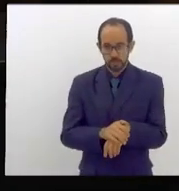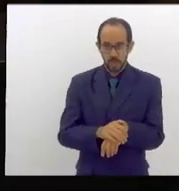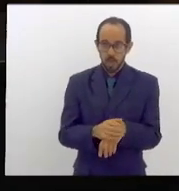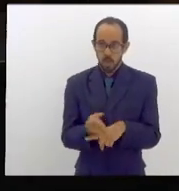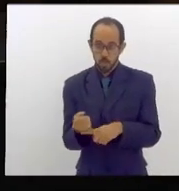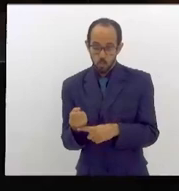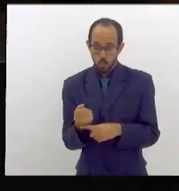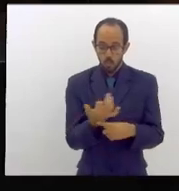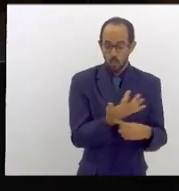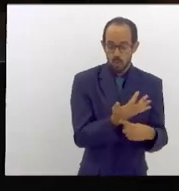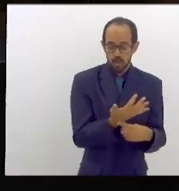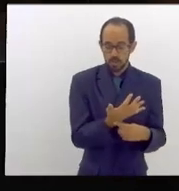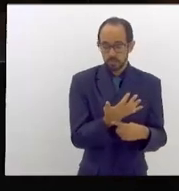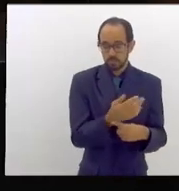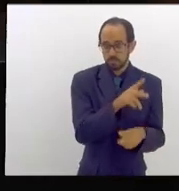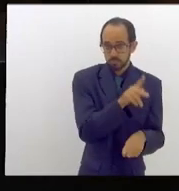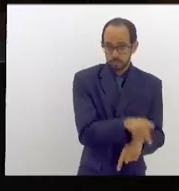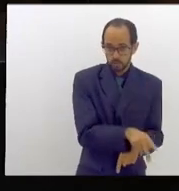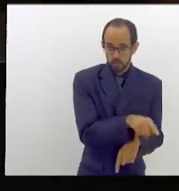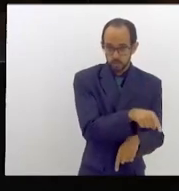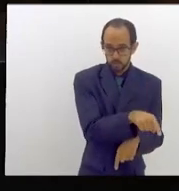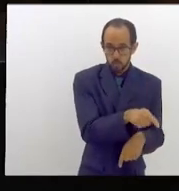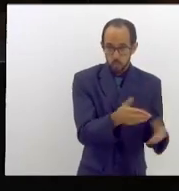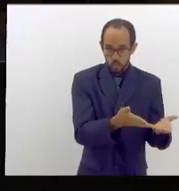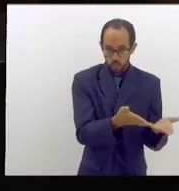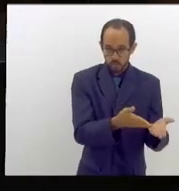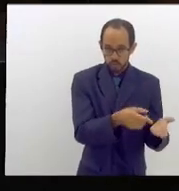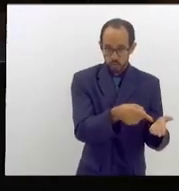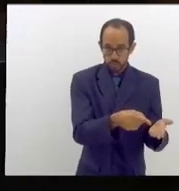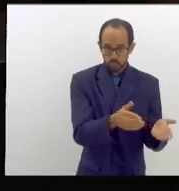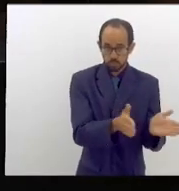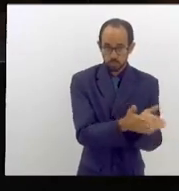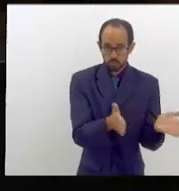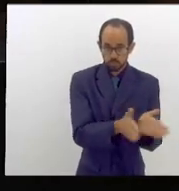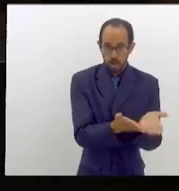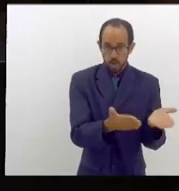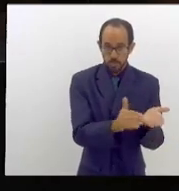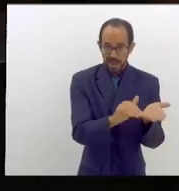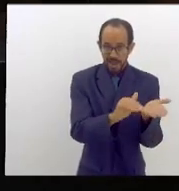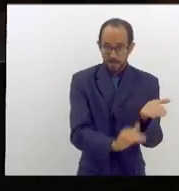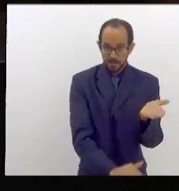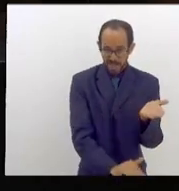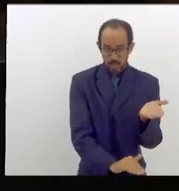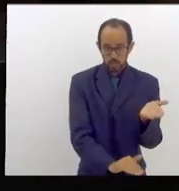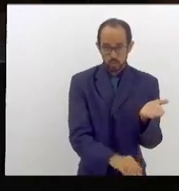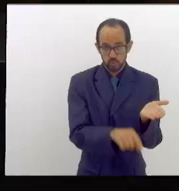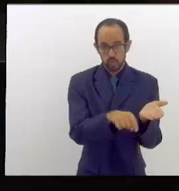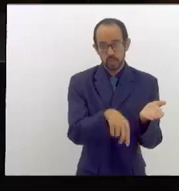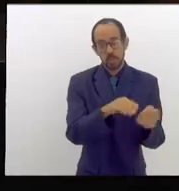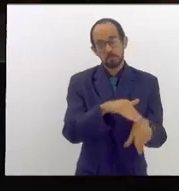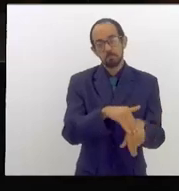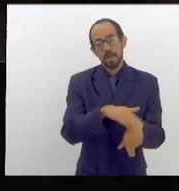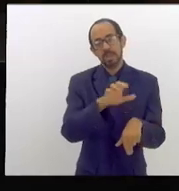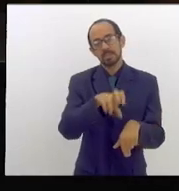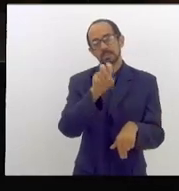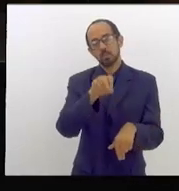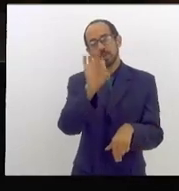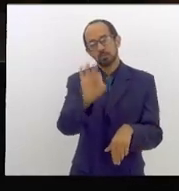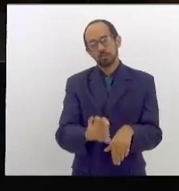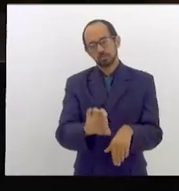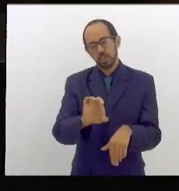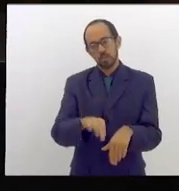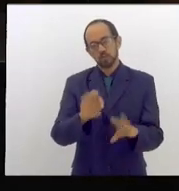pessoas hoje Vivendo em miséria saltou de quase 50% em todo o país